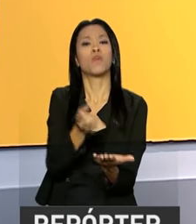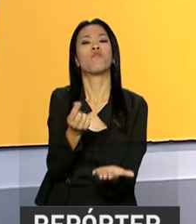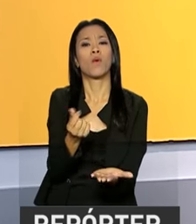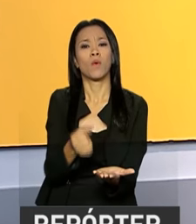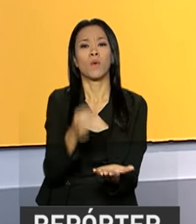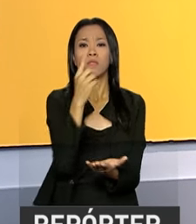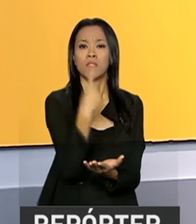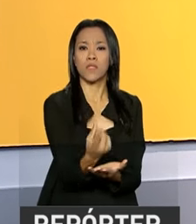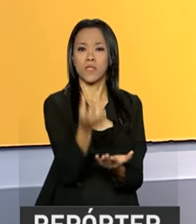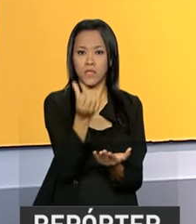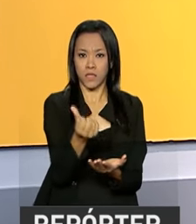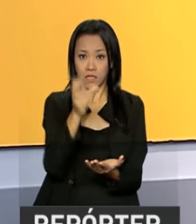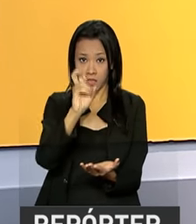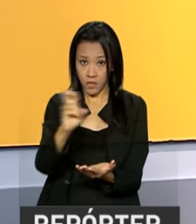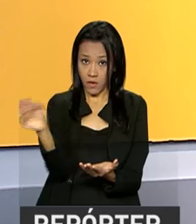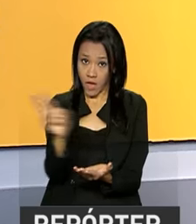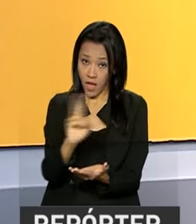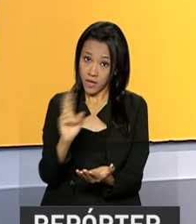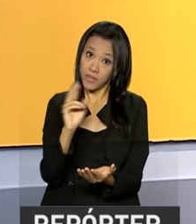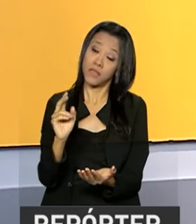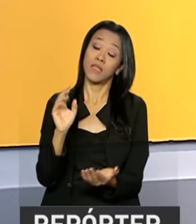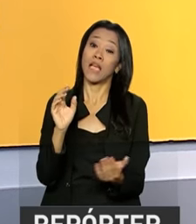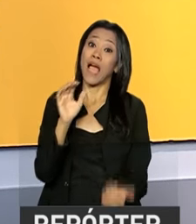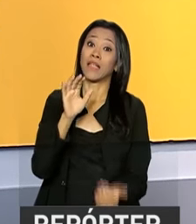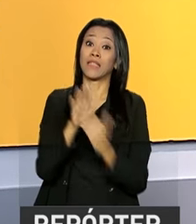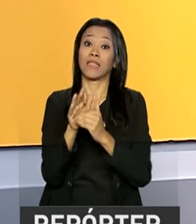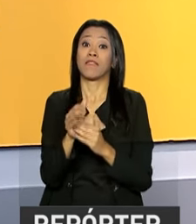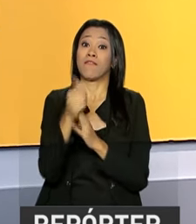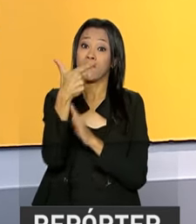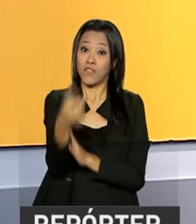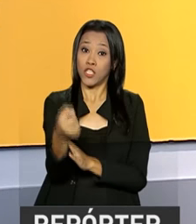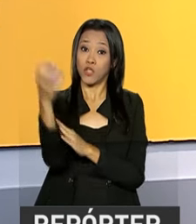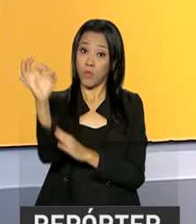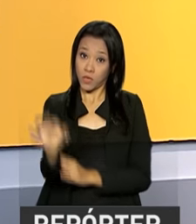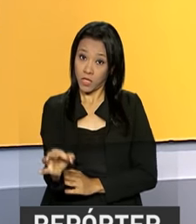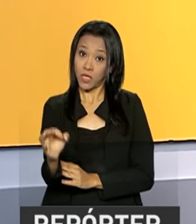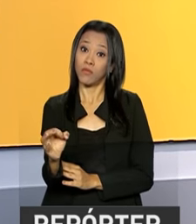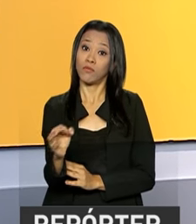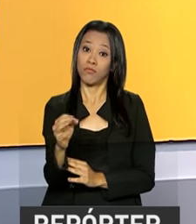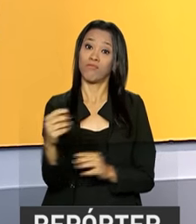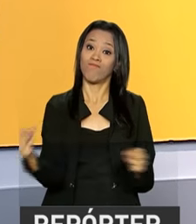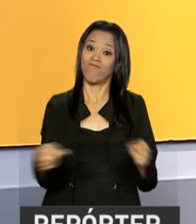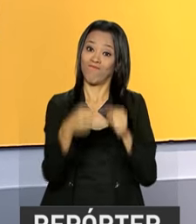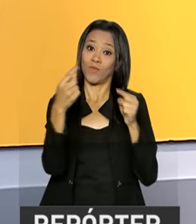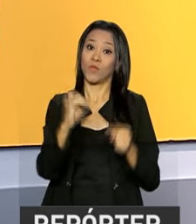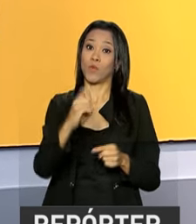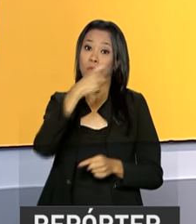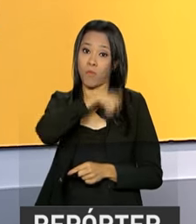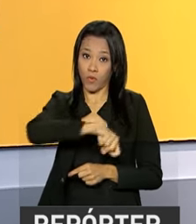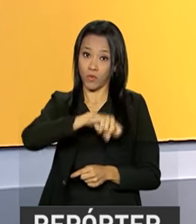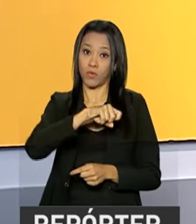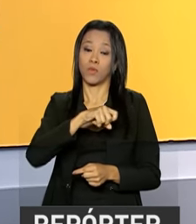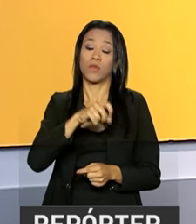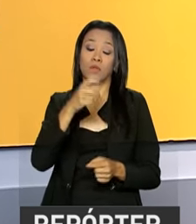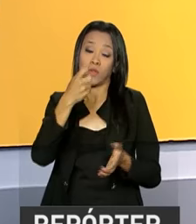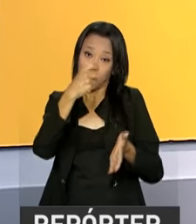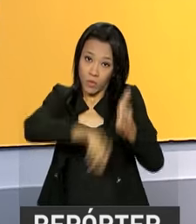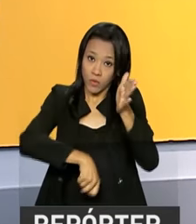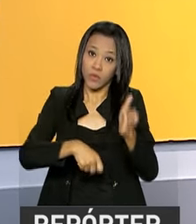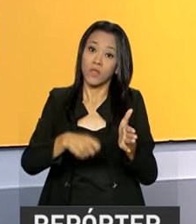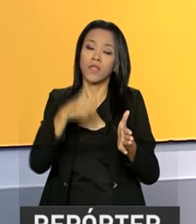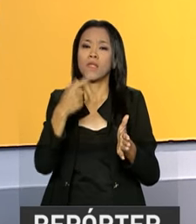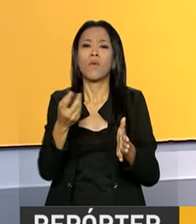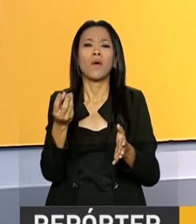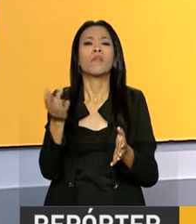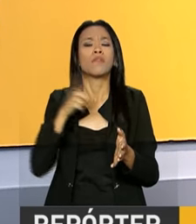de 165 e máxima de 20% do Imposto devido o programa para preencher e enviar a